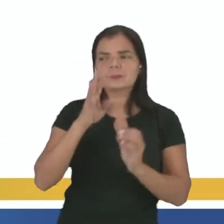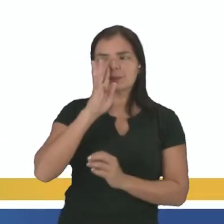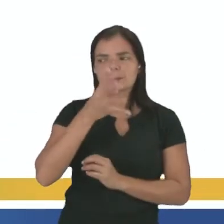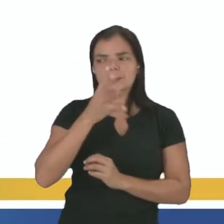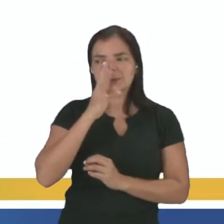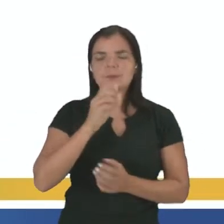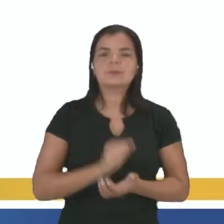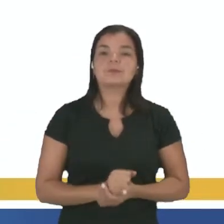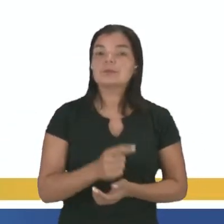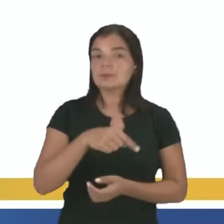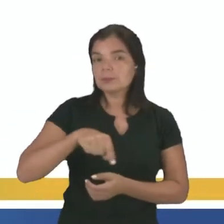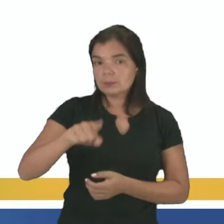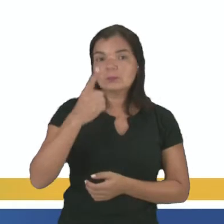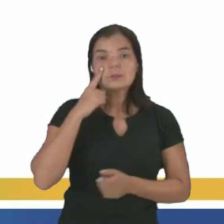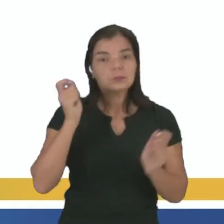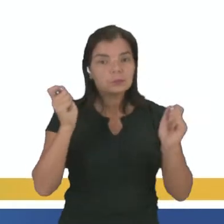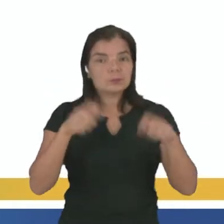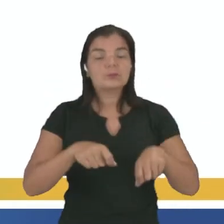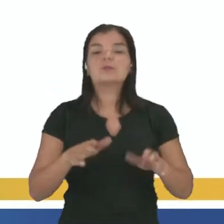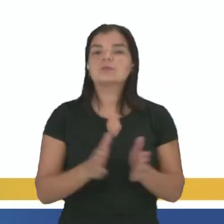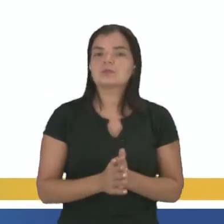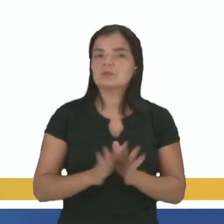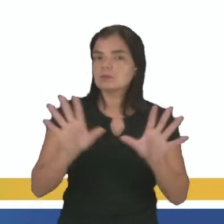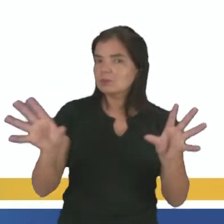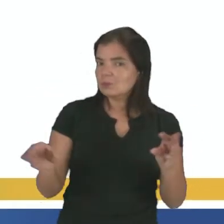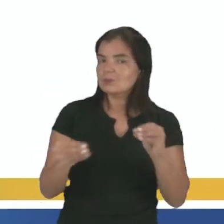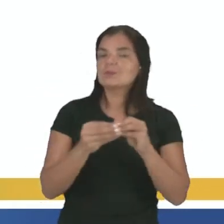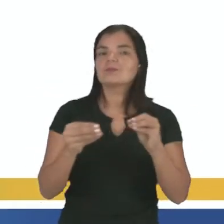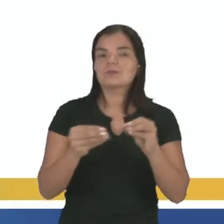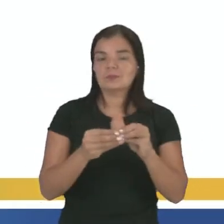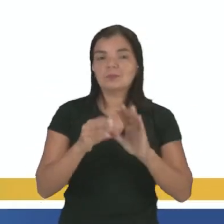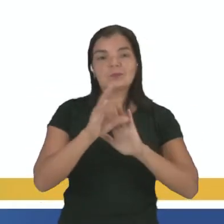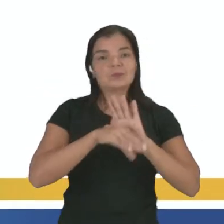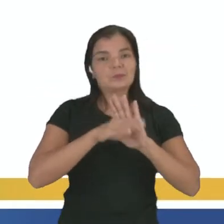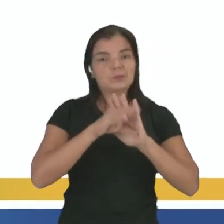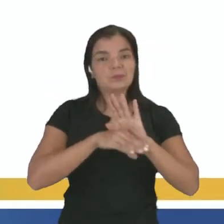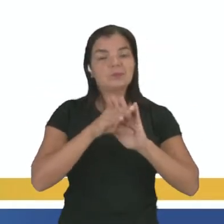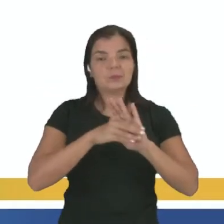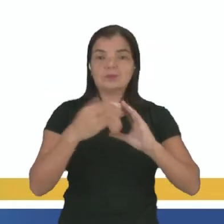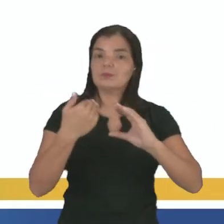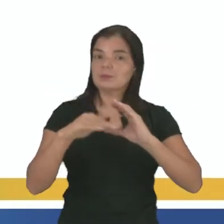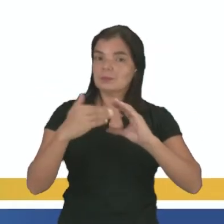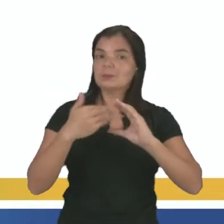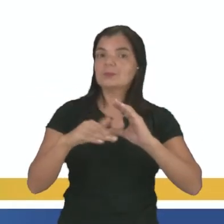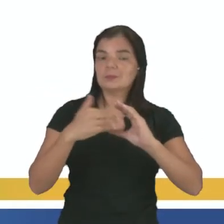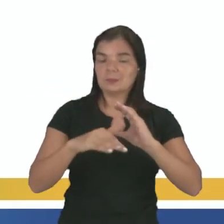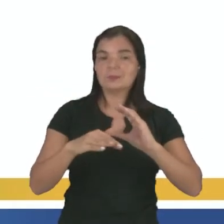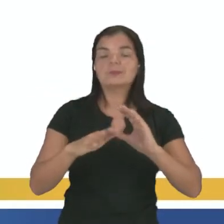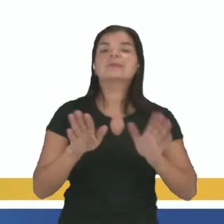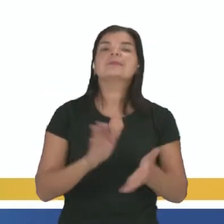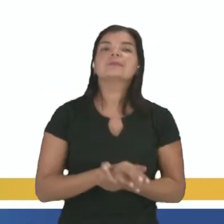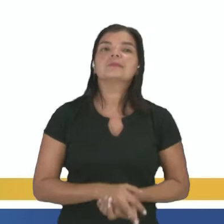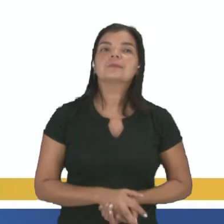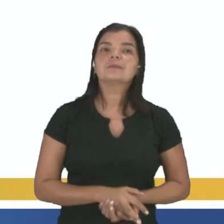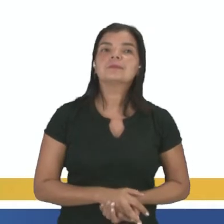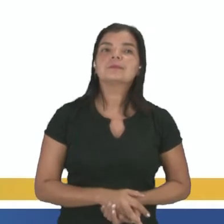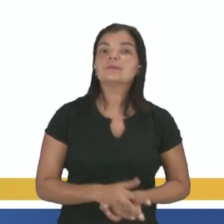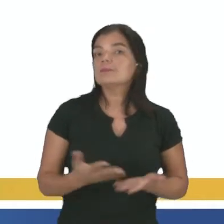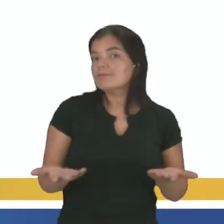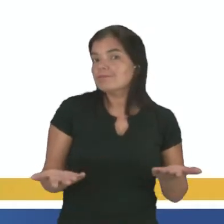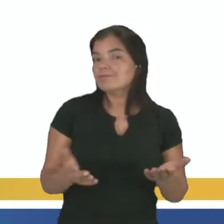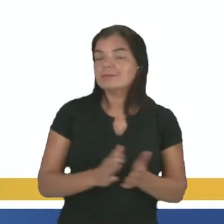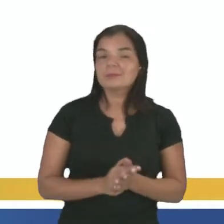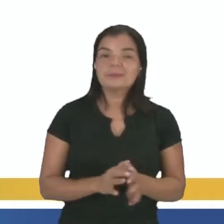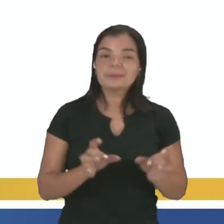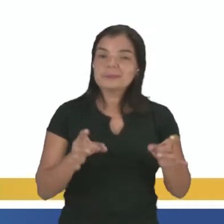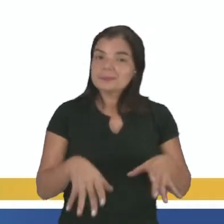crítico? Você tem que ser capaz de fazer uma síntese desse conteúdo e da mensagem que ele passa para nós. E,